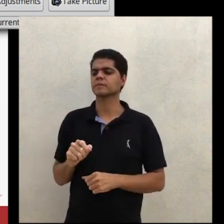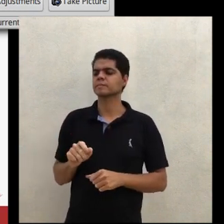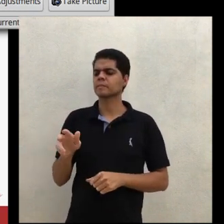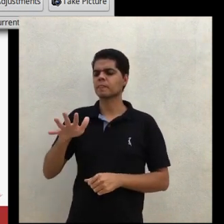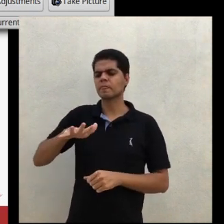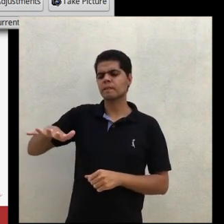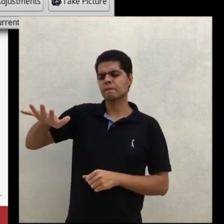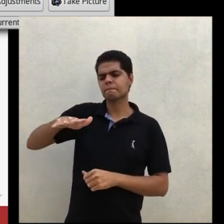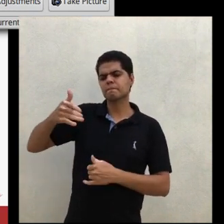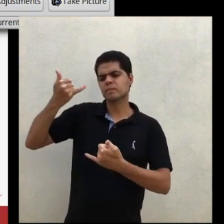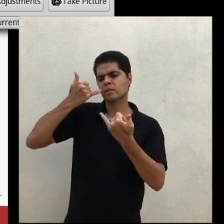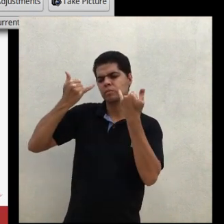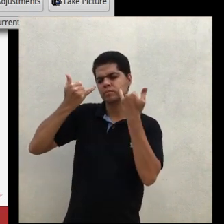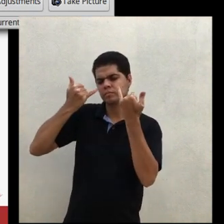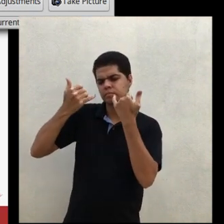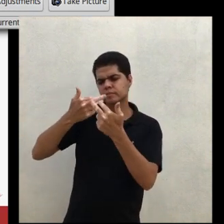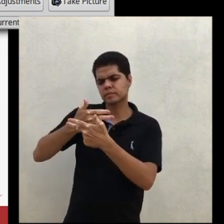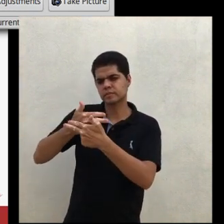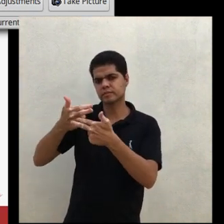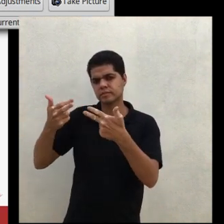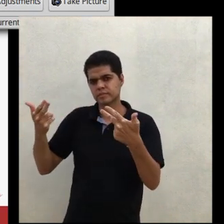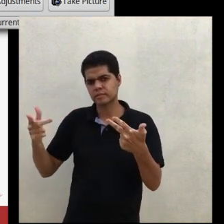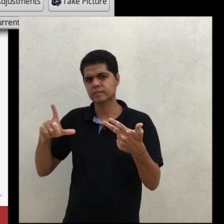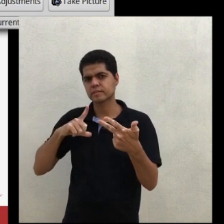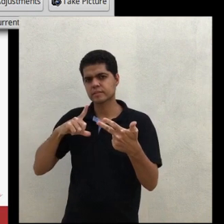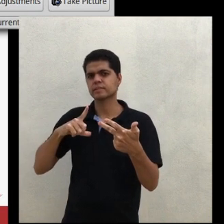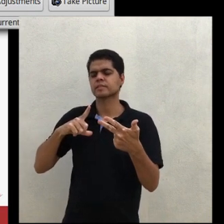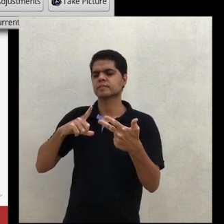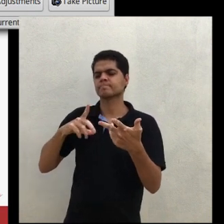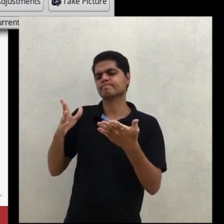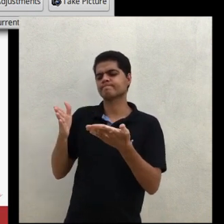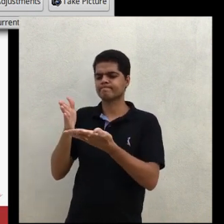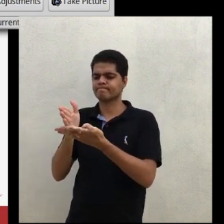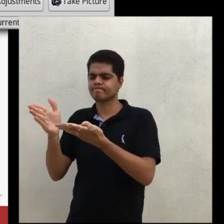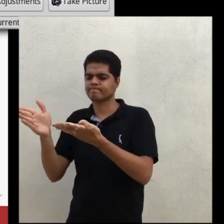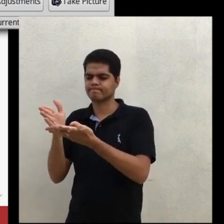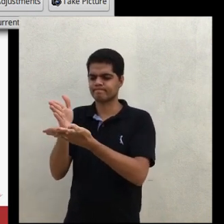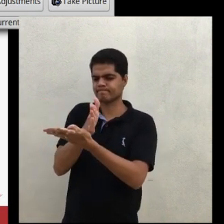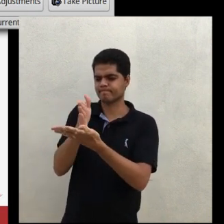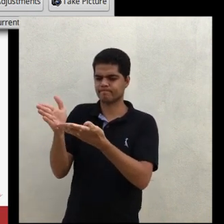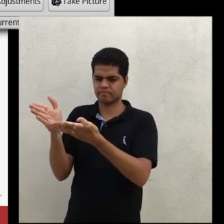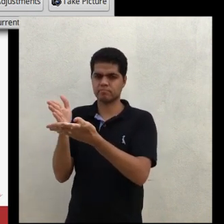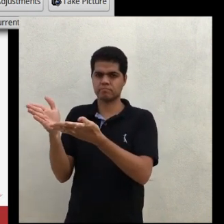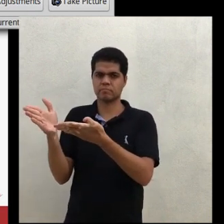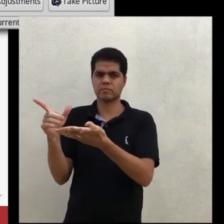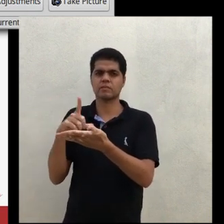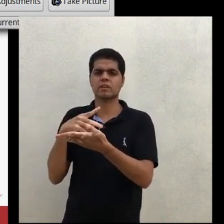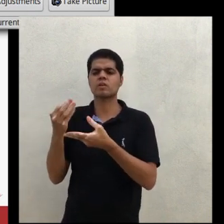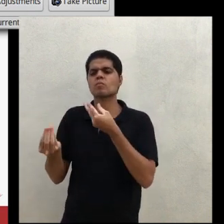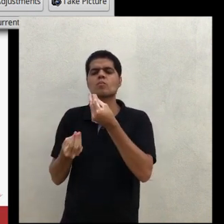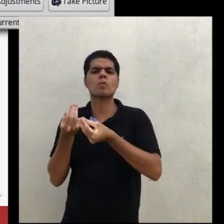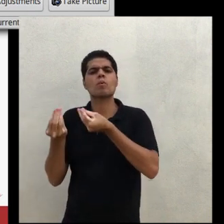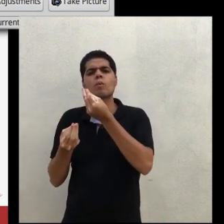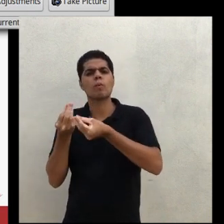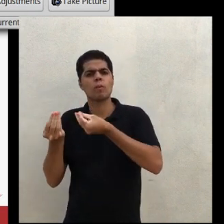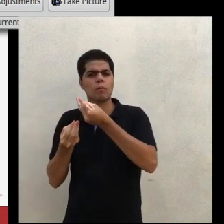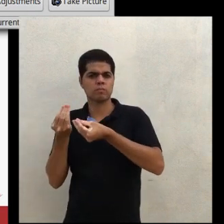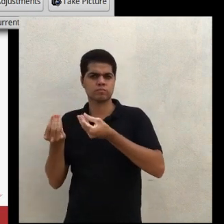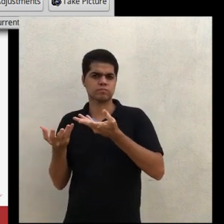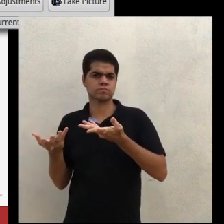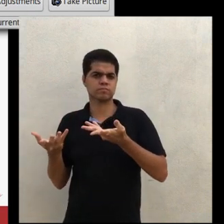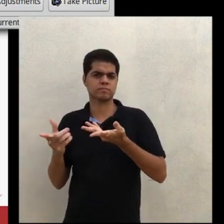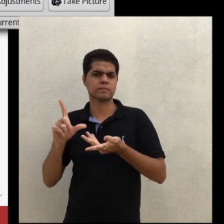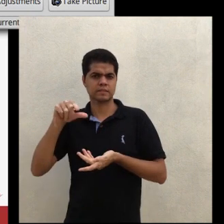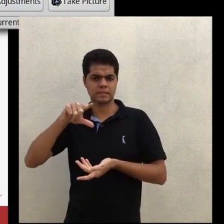particionar ele. Tá? Como que eu particiono? Eu vou usar termos linguísticos.